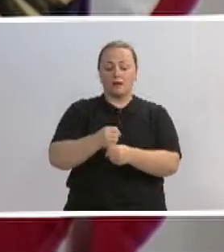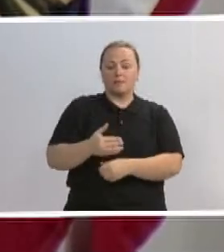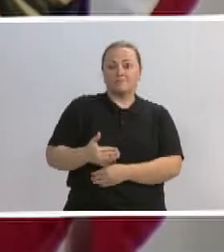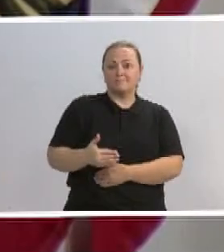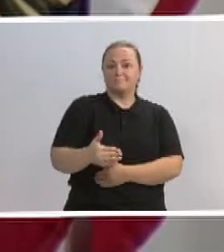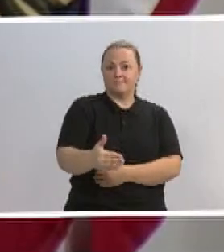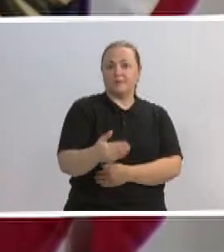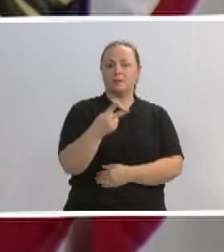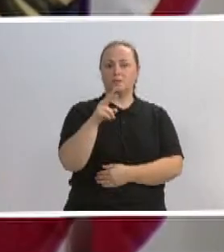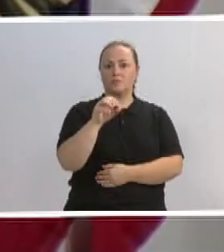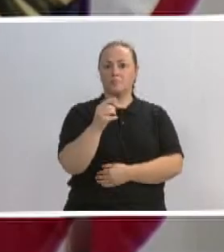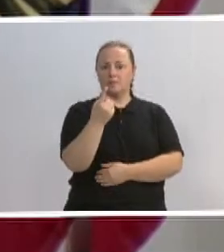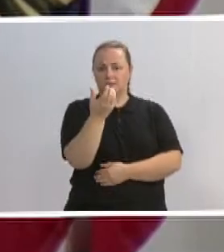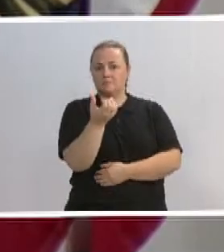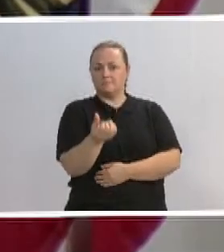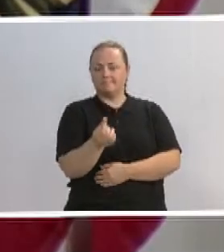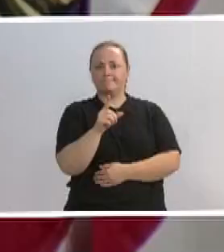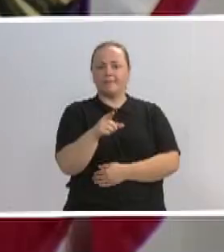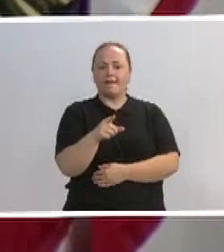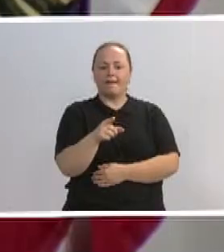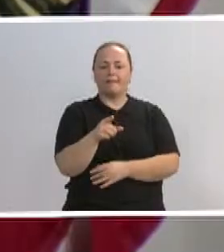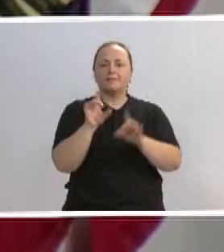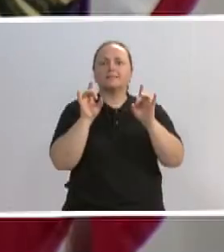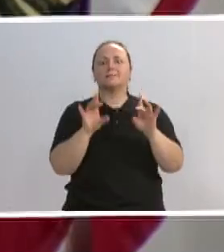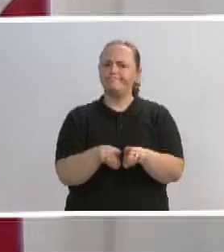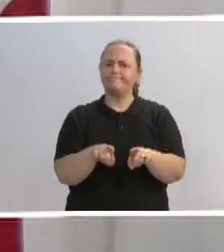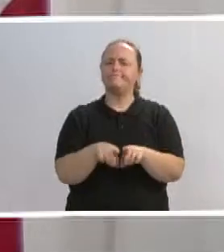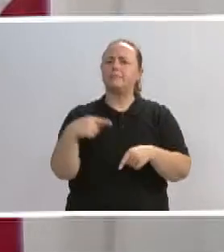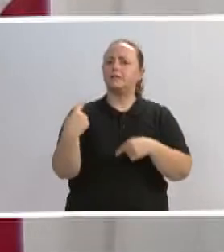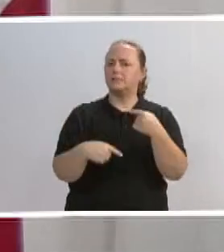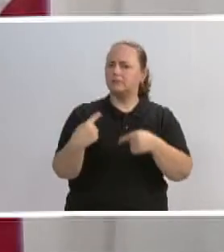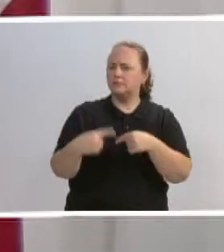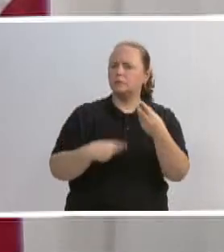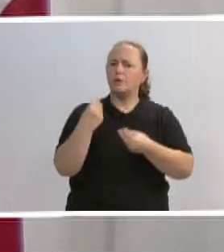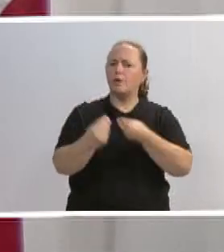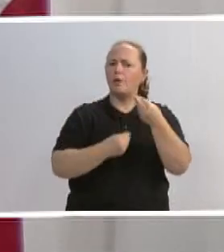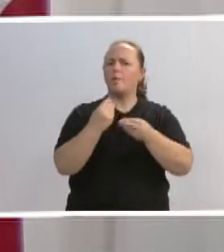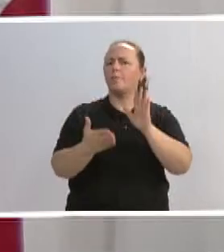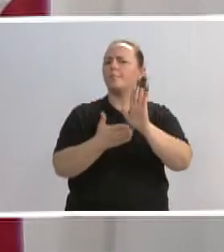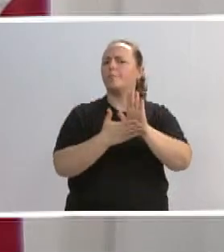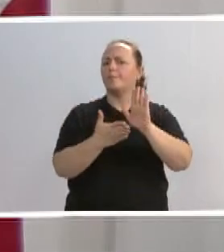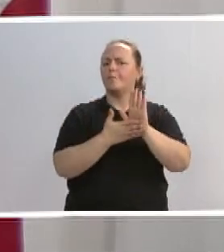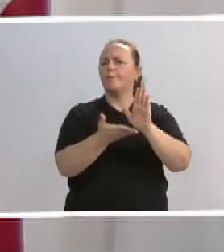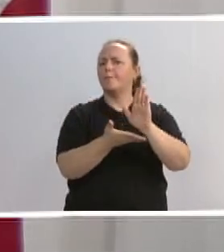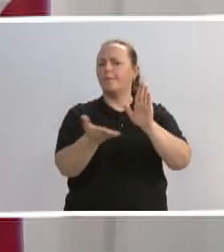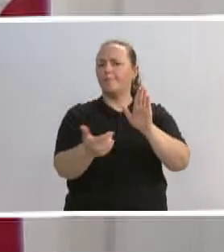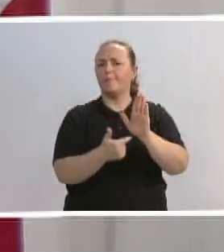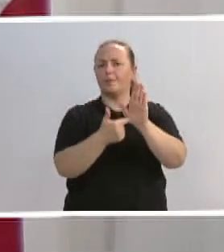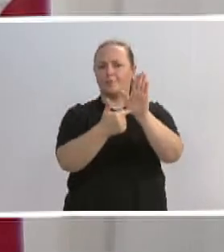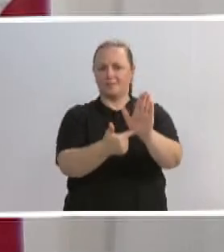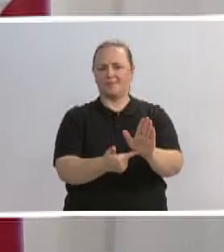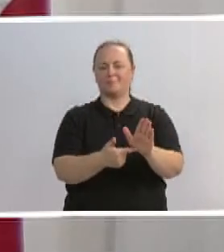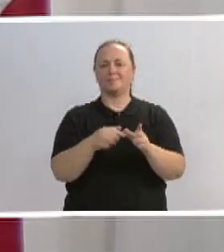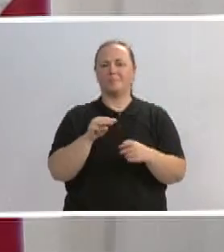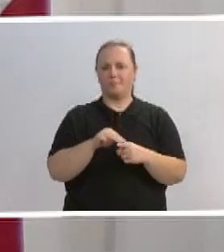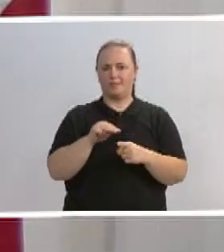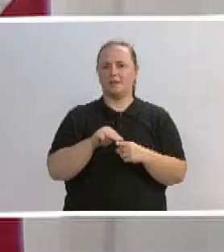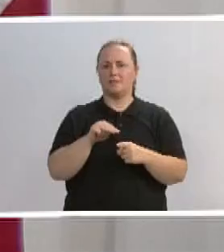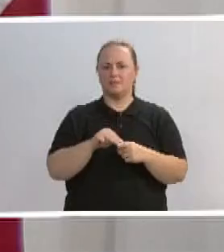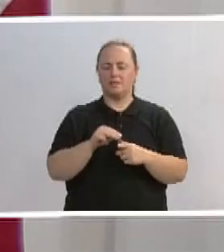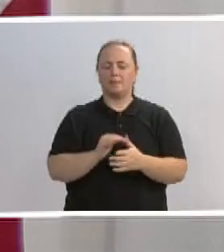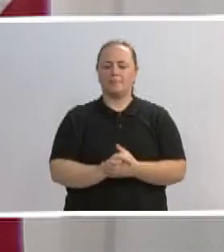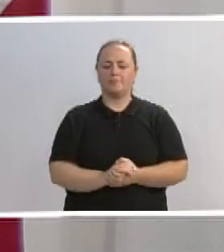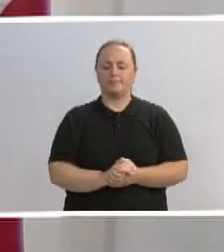espaço para falar dos 120 anos de história do grupo nas falas dos vereadores na Tribuna Evelyn ruscher do PT